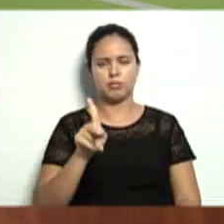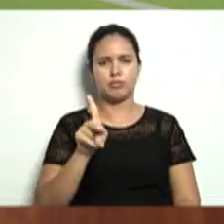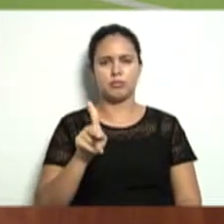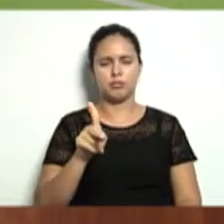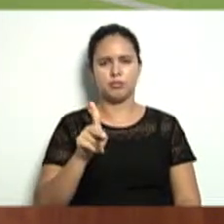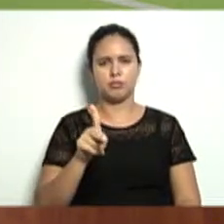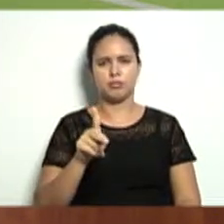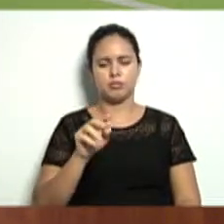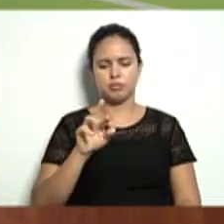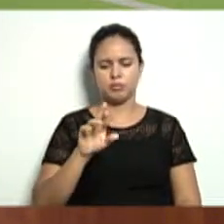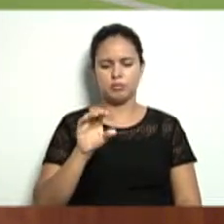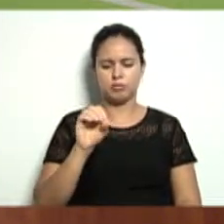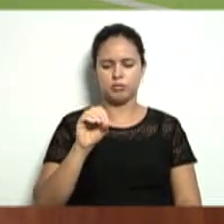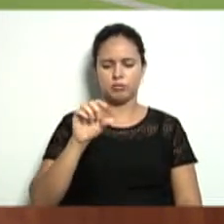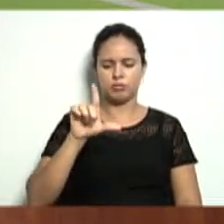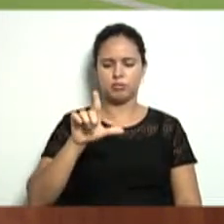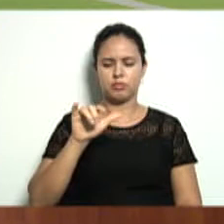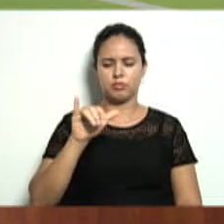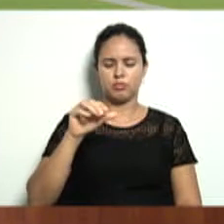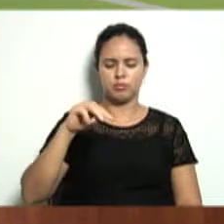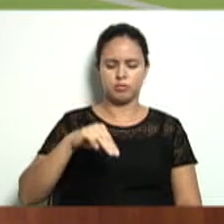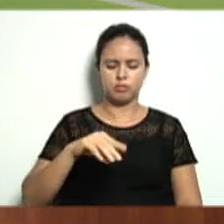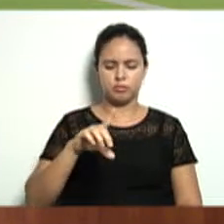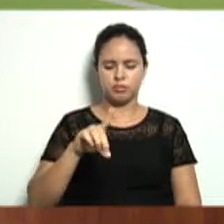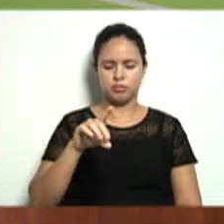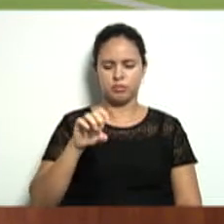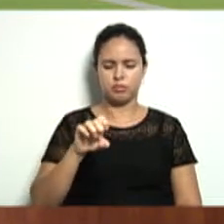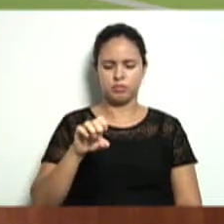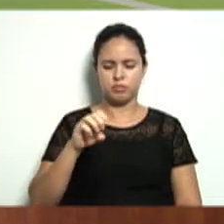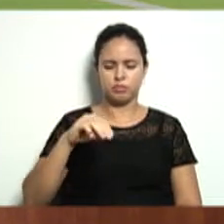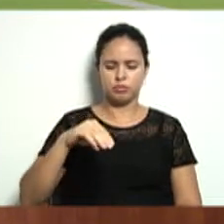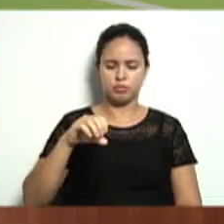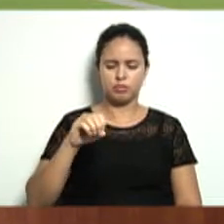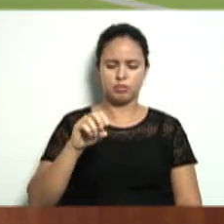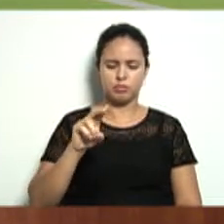Moura, Escola...